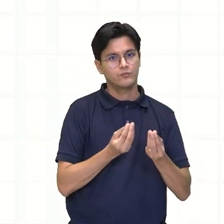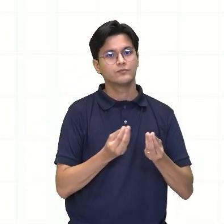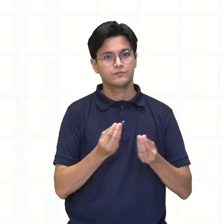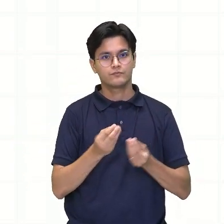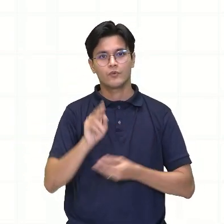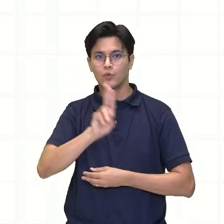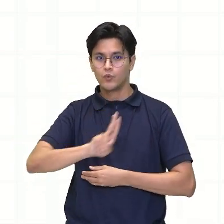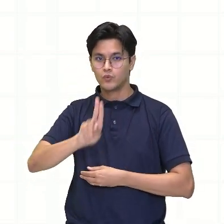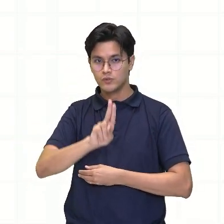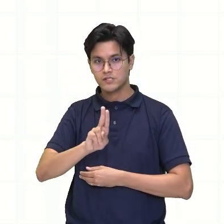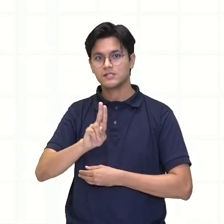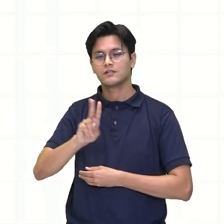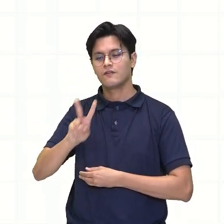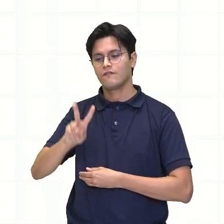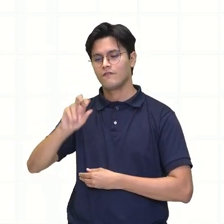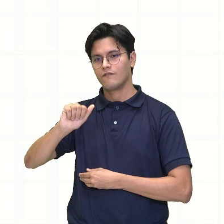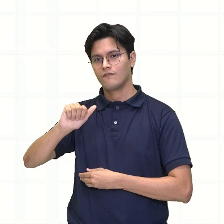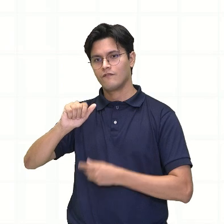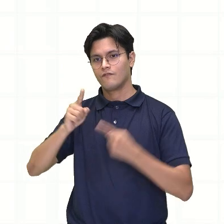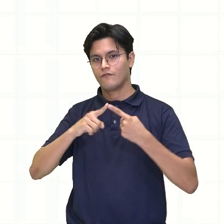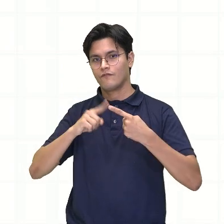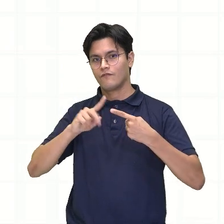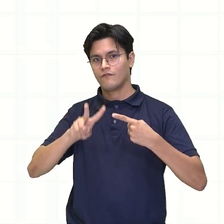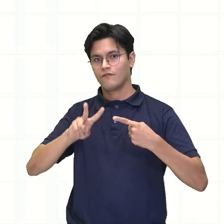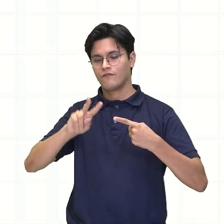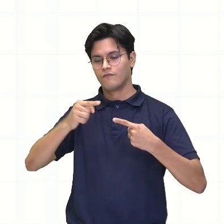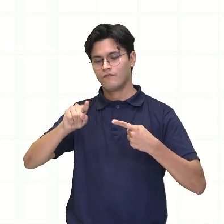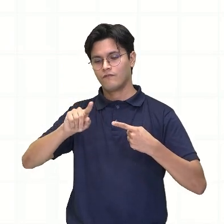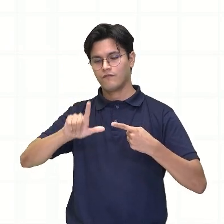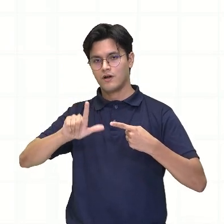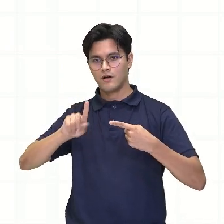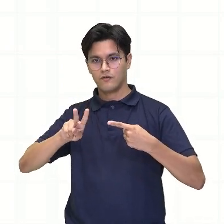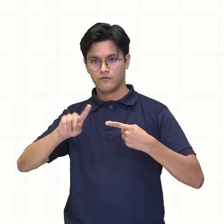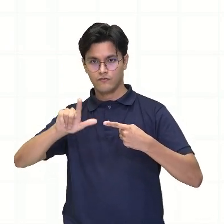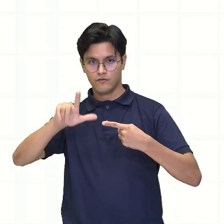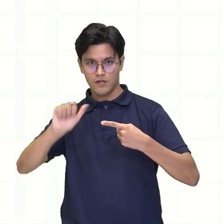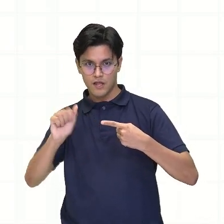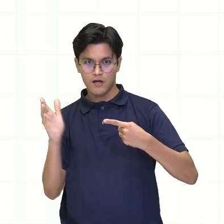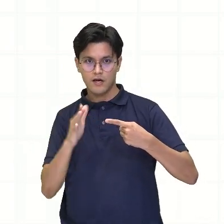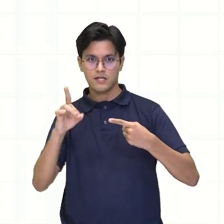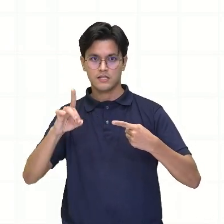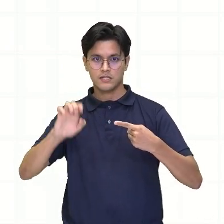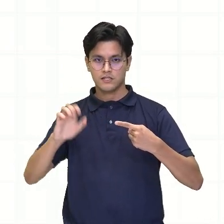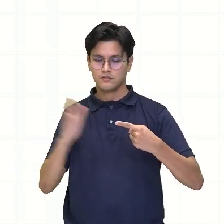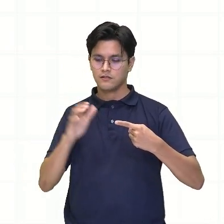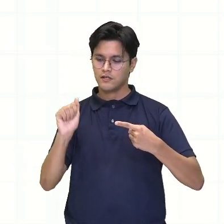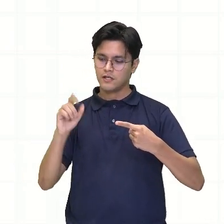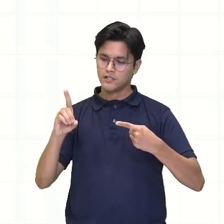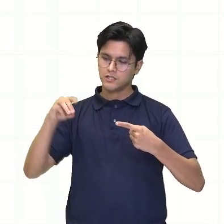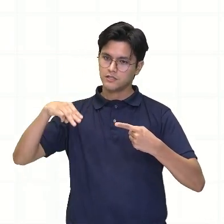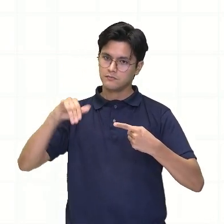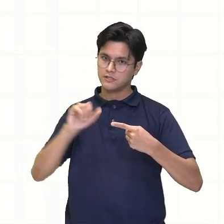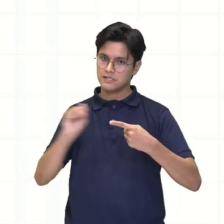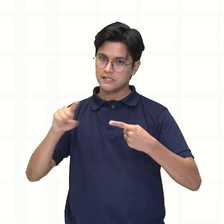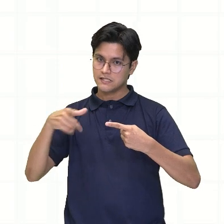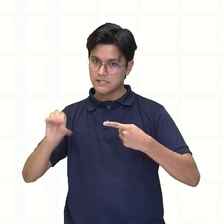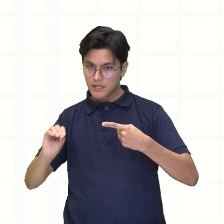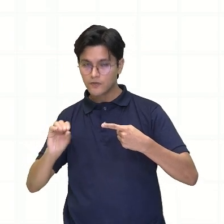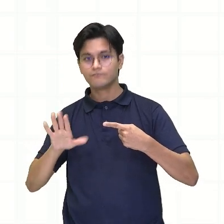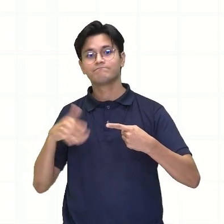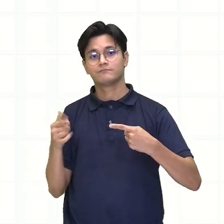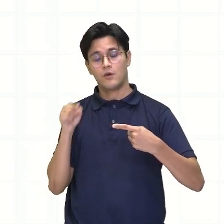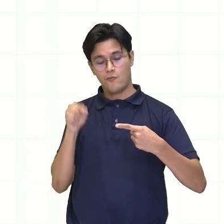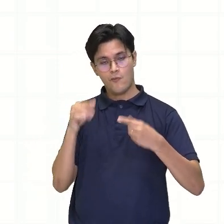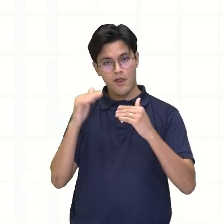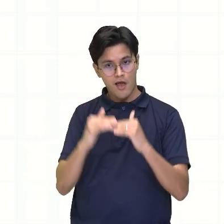pessoal, pela válvula de admissão, tá? Então, essa válvula ela vai se abrir, vai haver a entrada de ar juntamente com